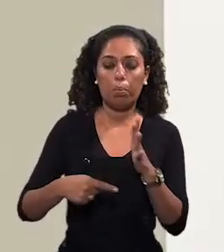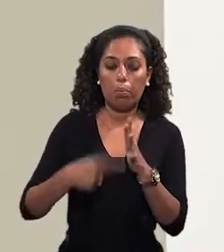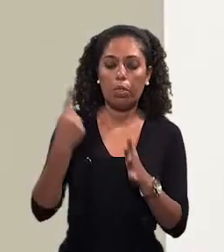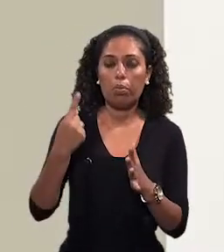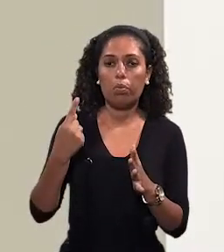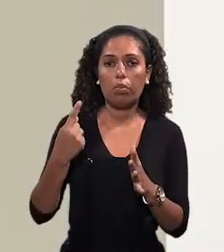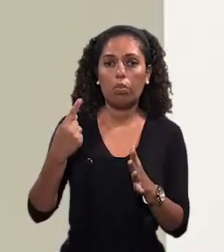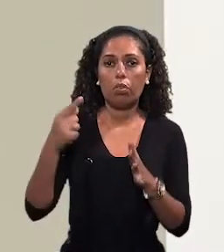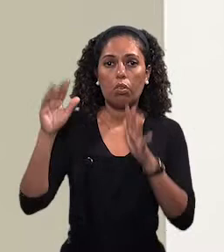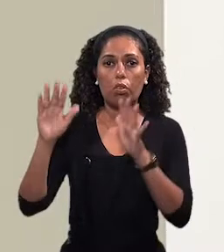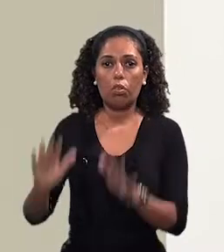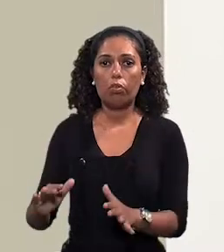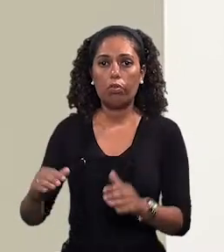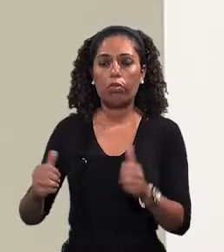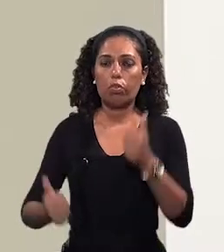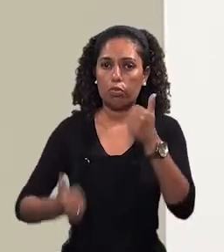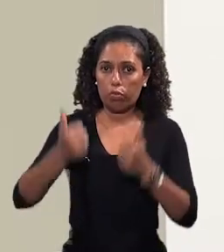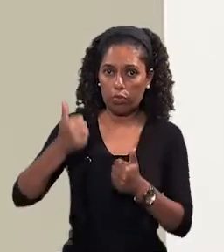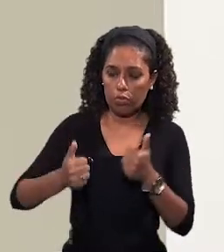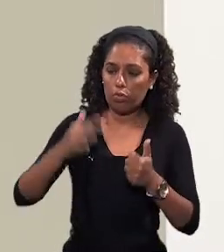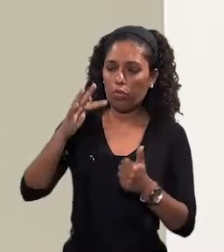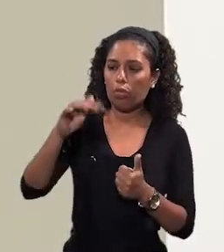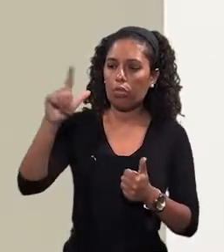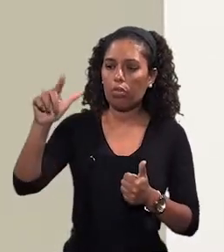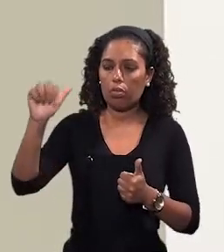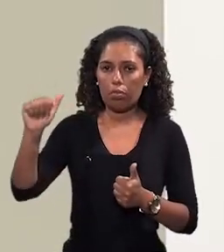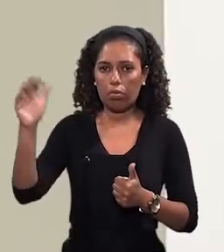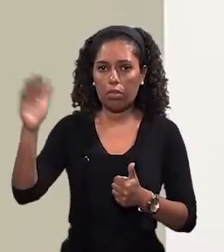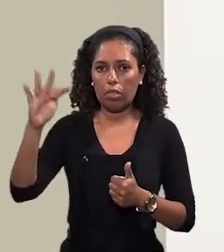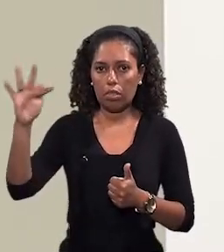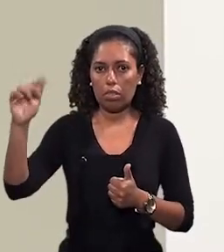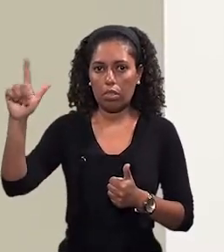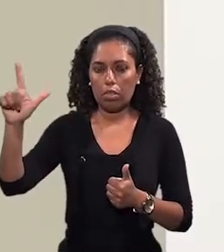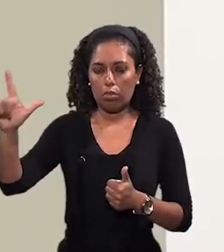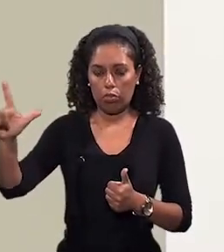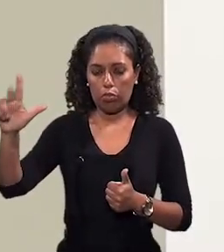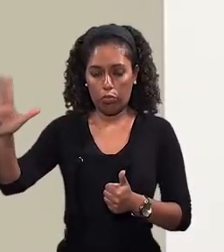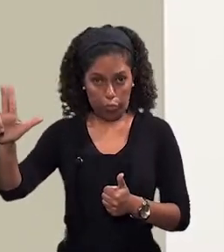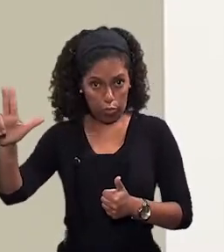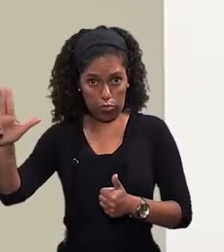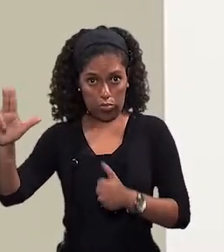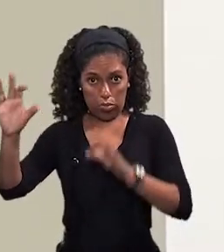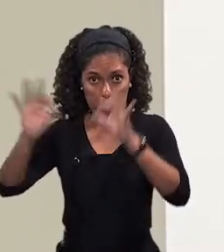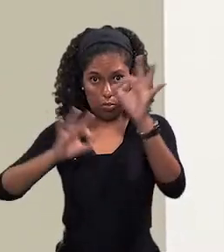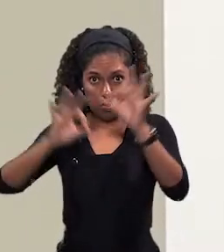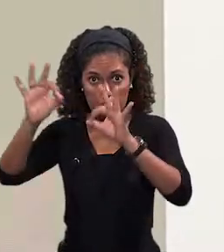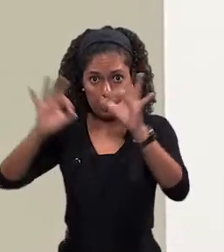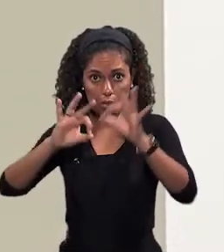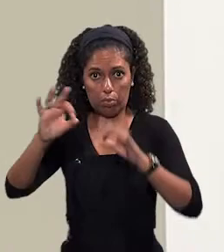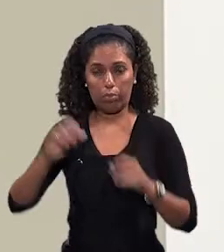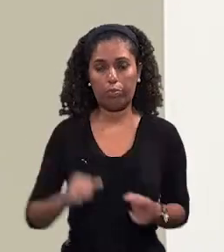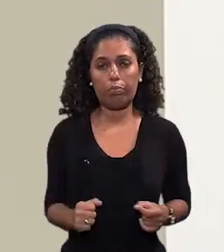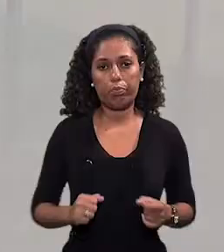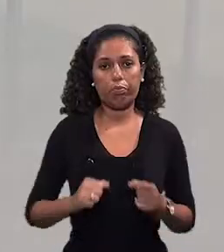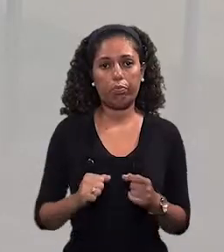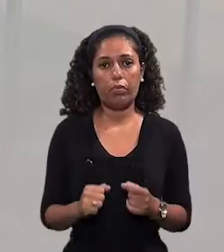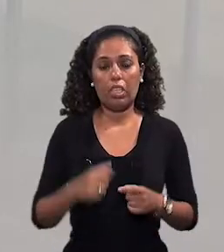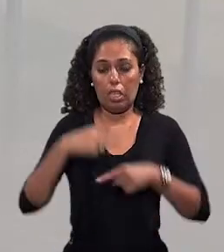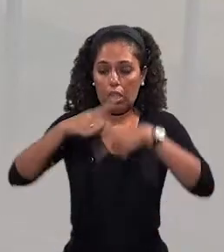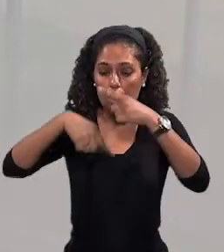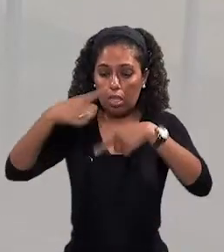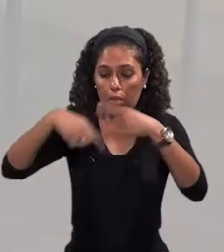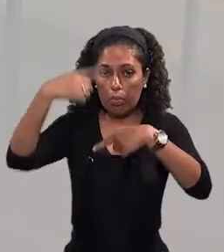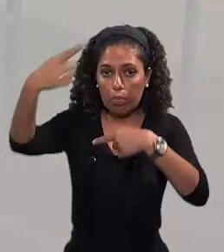jovens, porque a primeira aconteceu no Fla-Flu, no próprio Maracanã, feito pela própria torcida. Isso. Que desde então... A torcida.